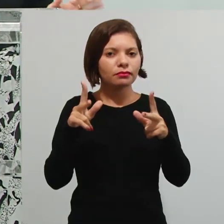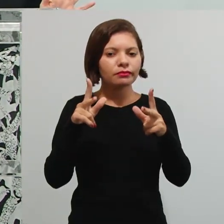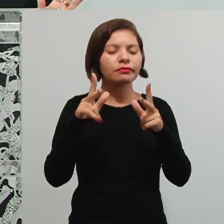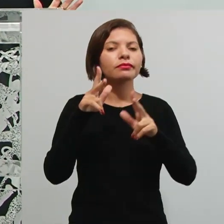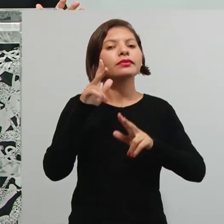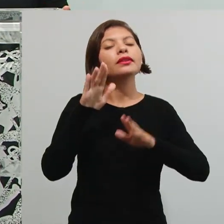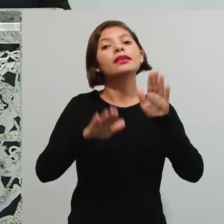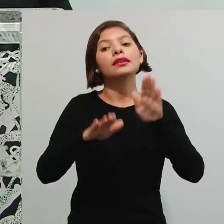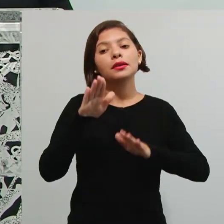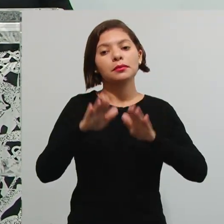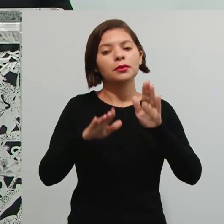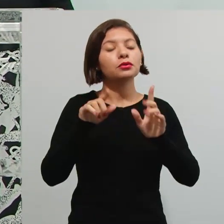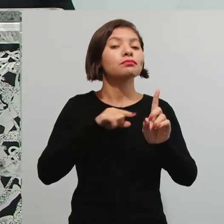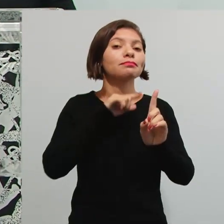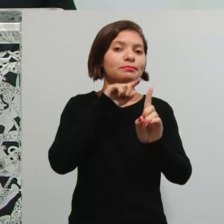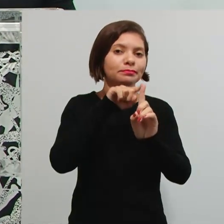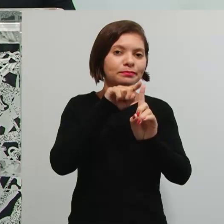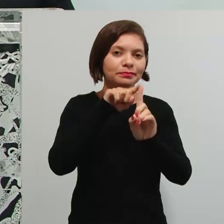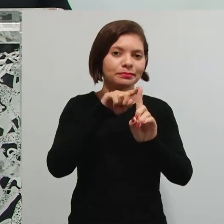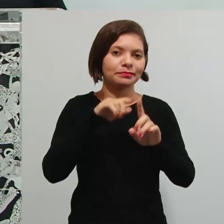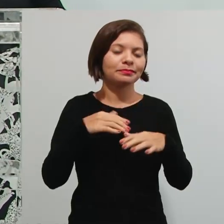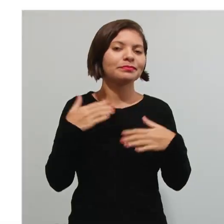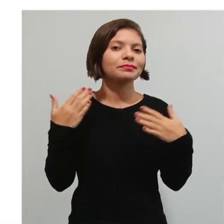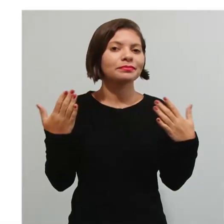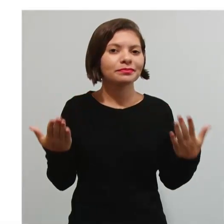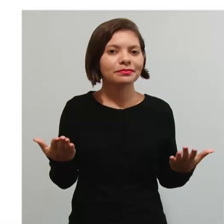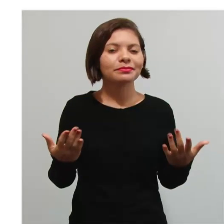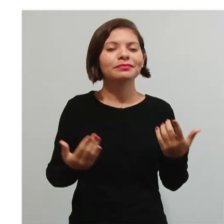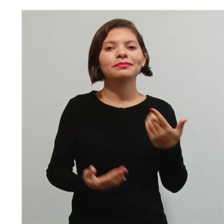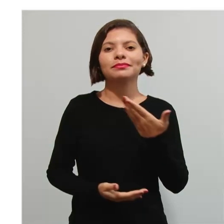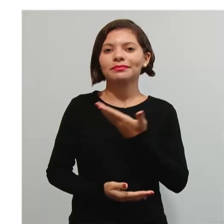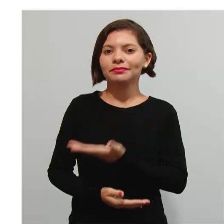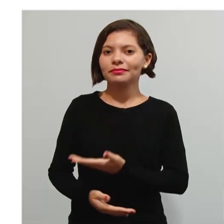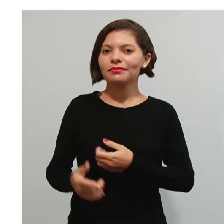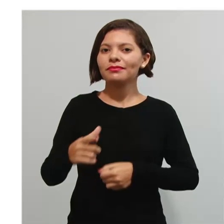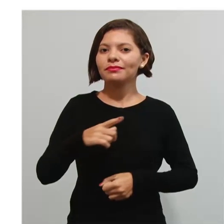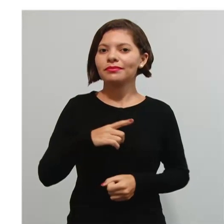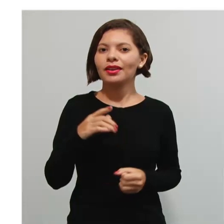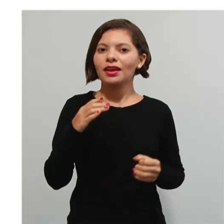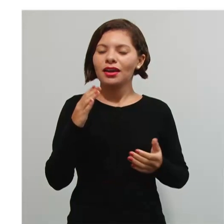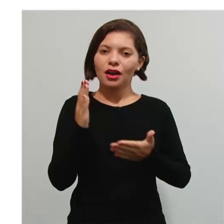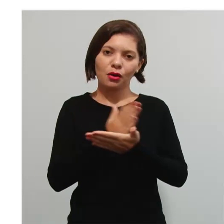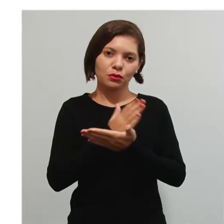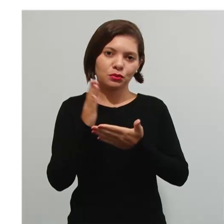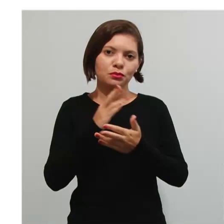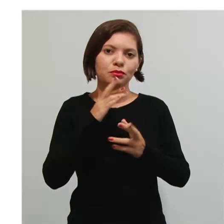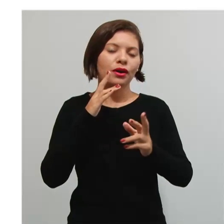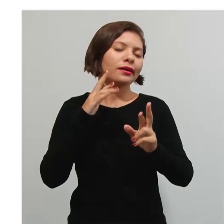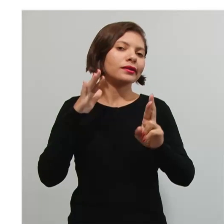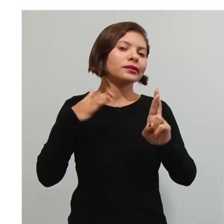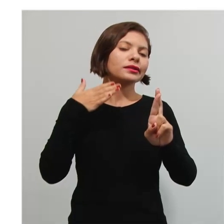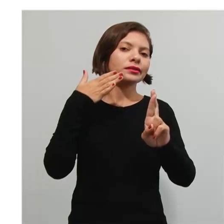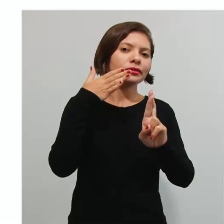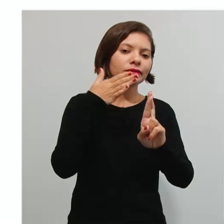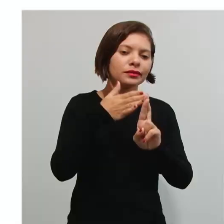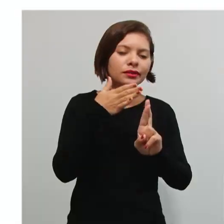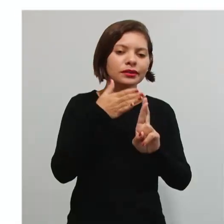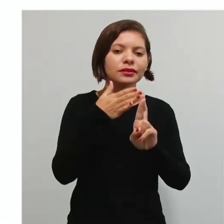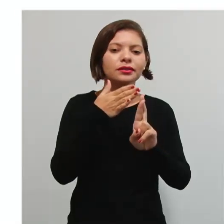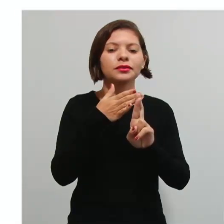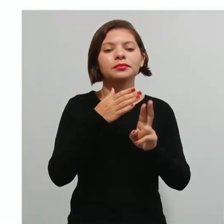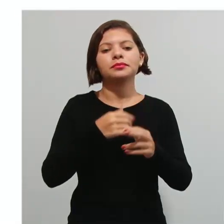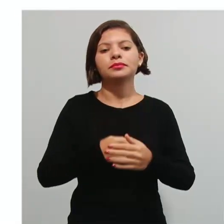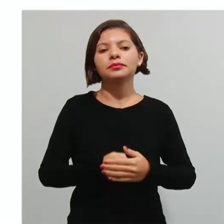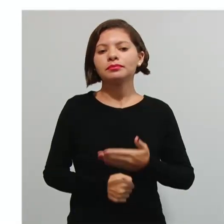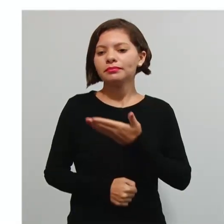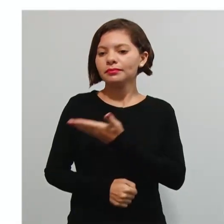sua finalidade. E aqui nós temos algumas referências, né? O Manual de Redação da Presidência